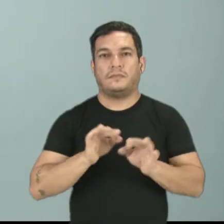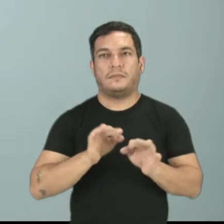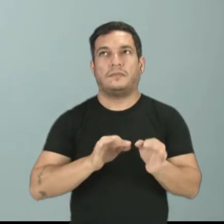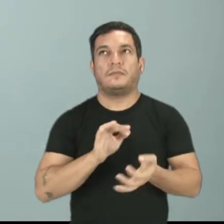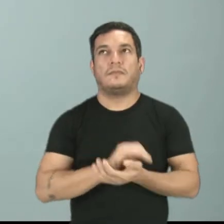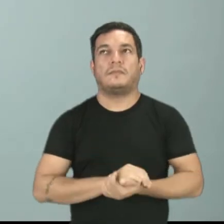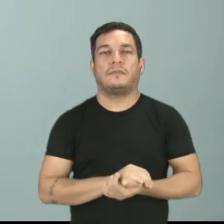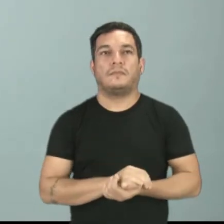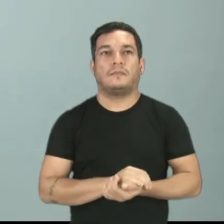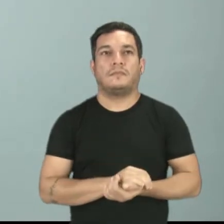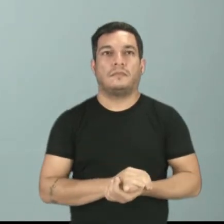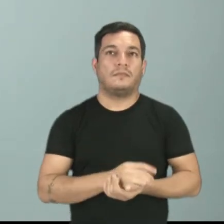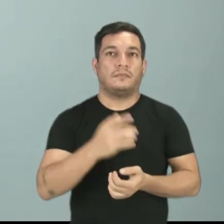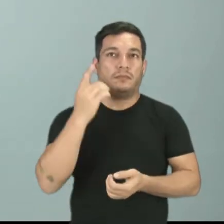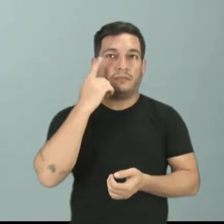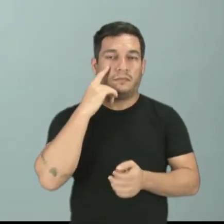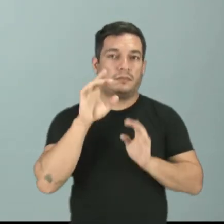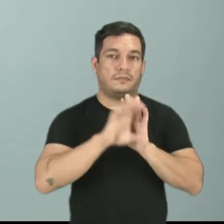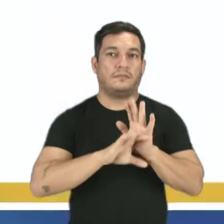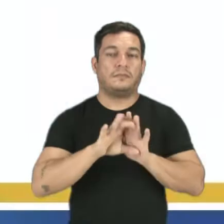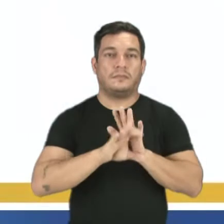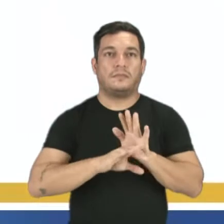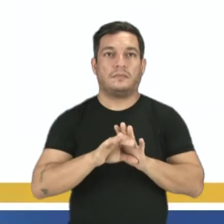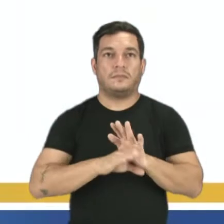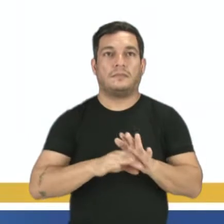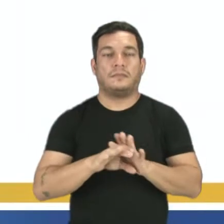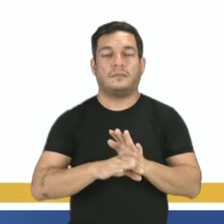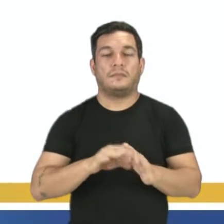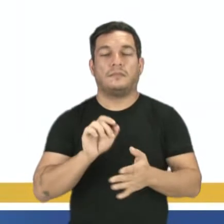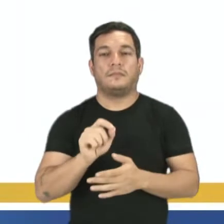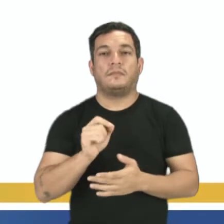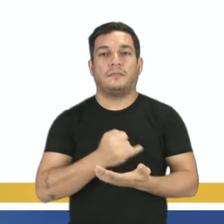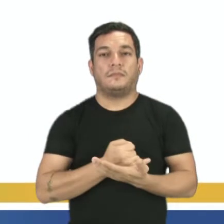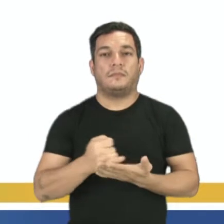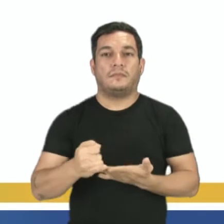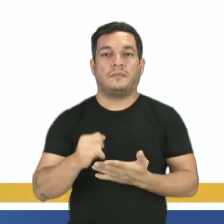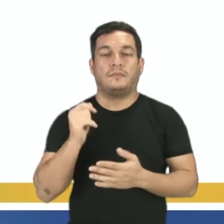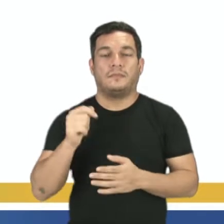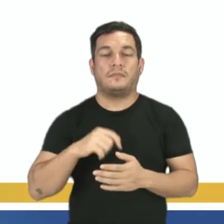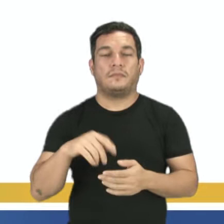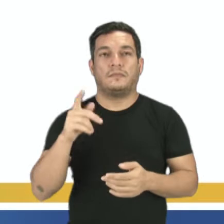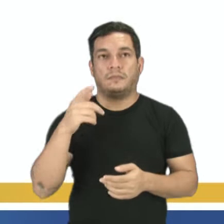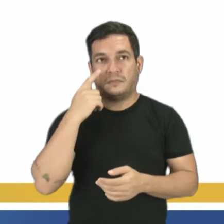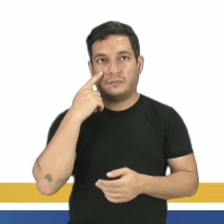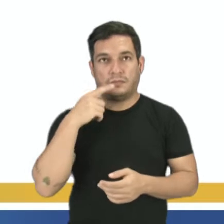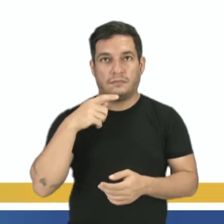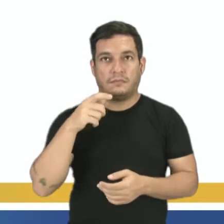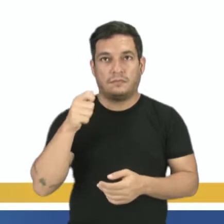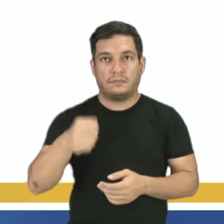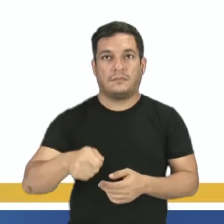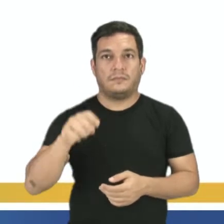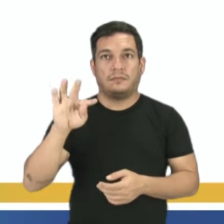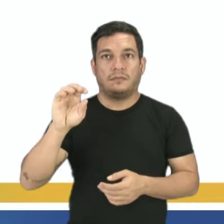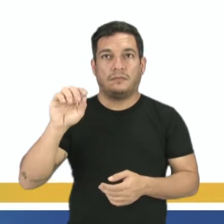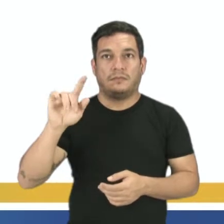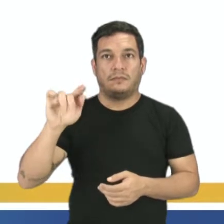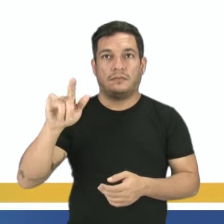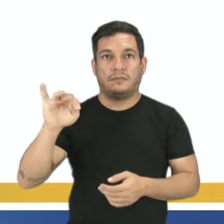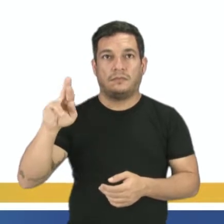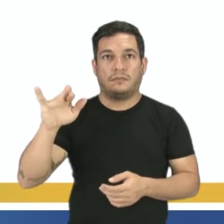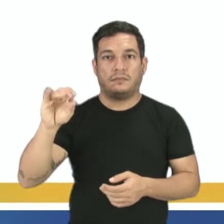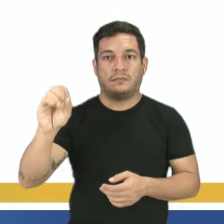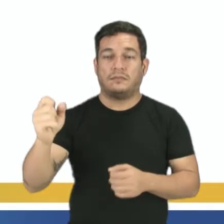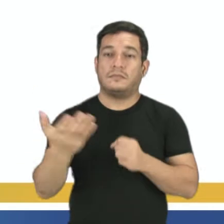bem? Vamos aí para o nosso conceito, né? Conceito inicial do regime totalitário. Os regimes totalitários